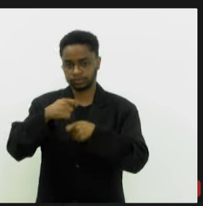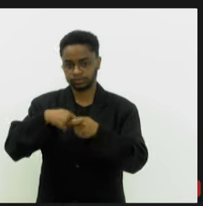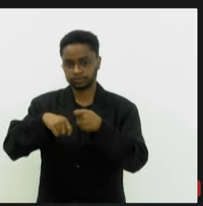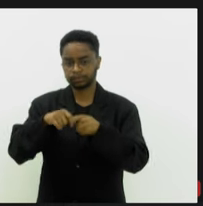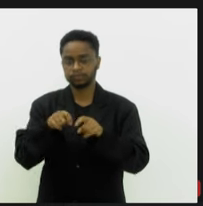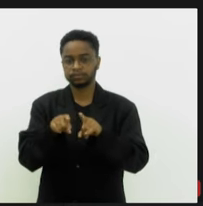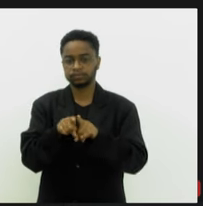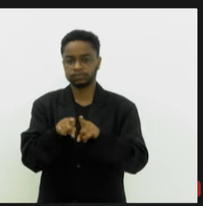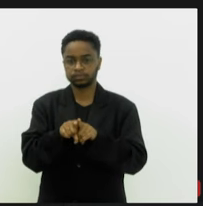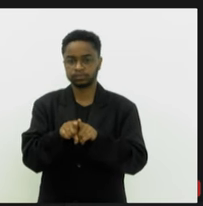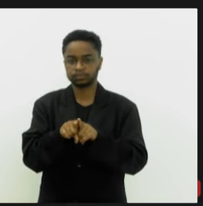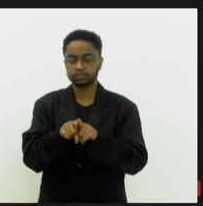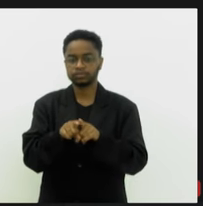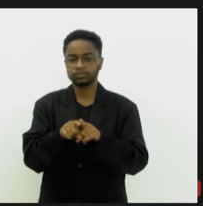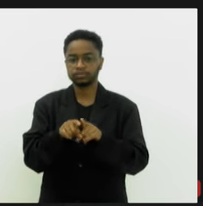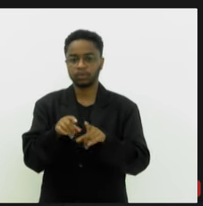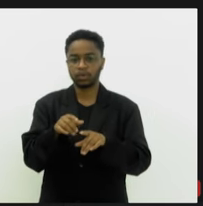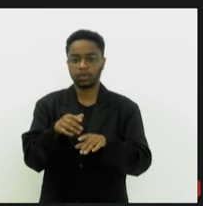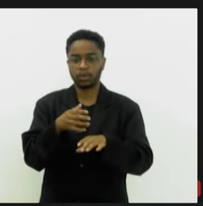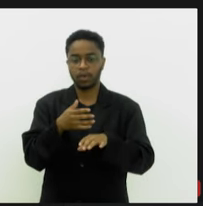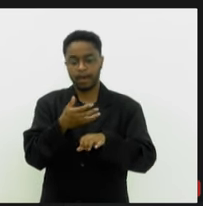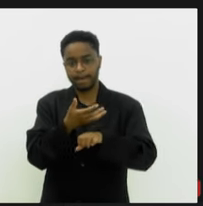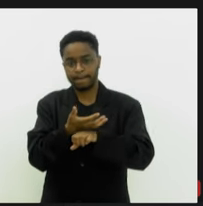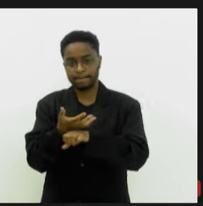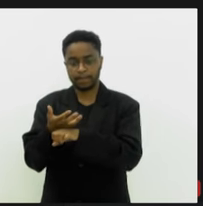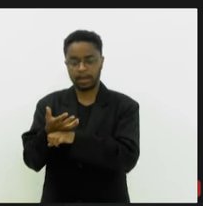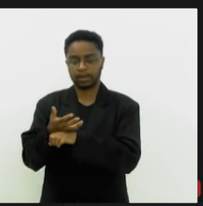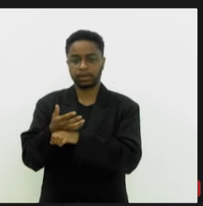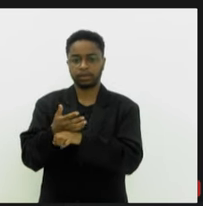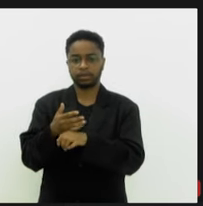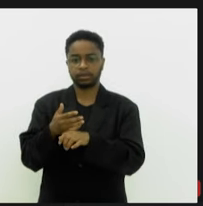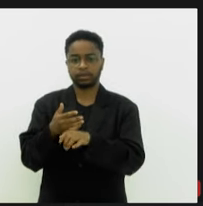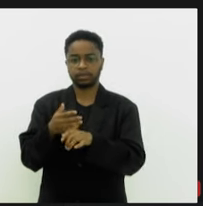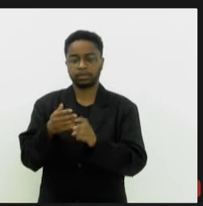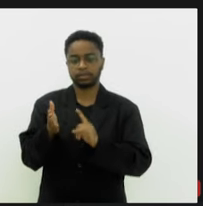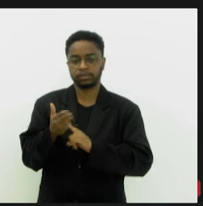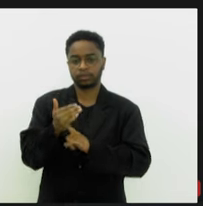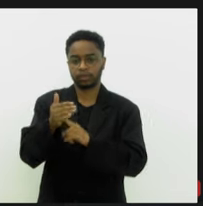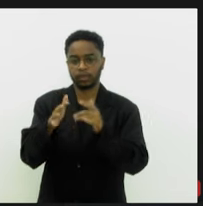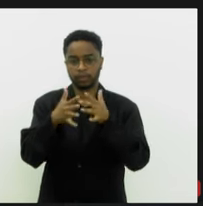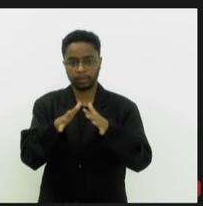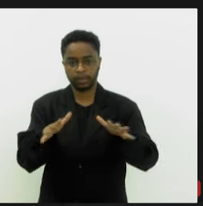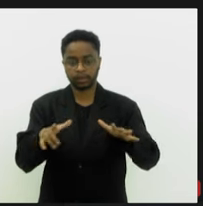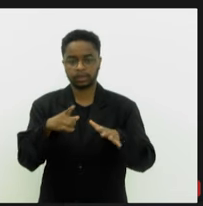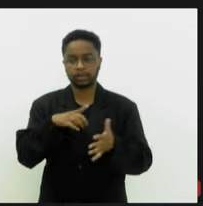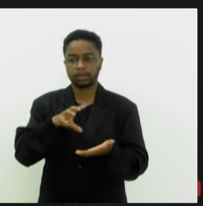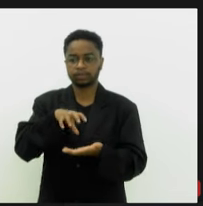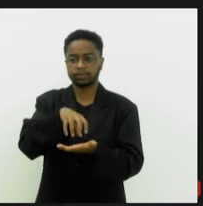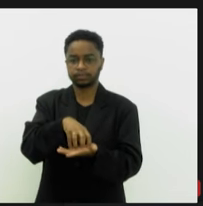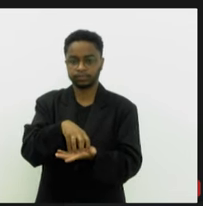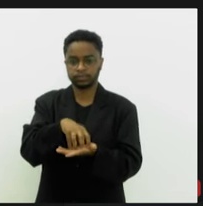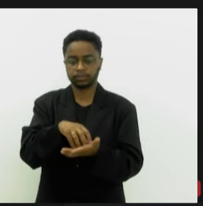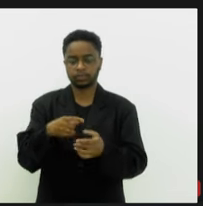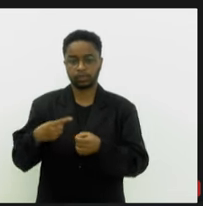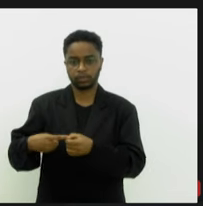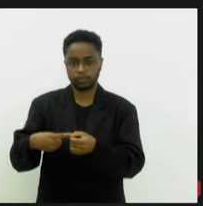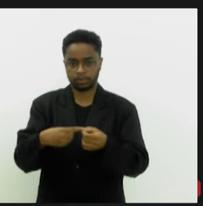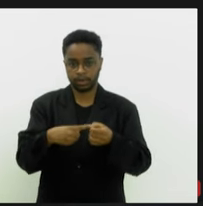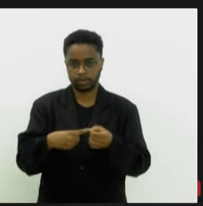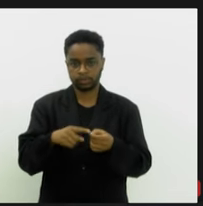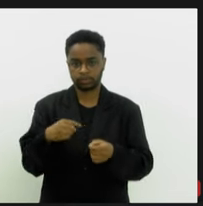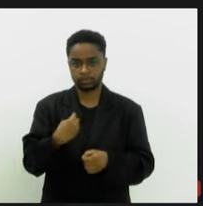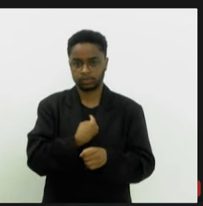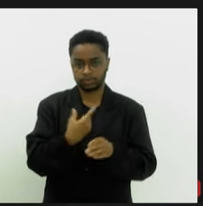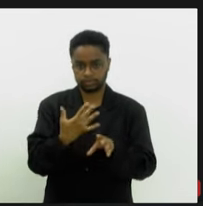E nesse Parque Tecnológico do Mar, que fica justamente sediado num bairro, né, da